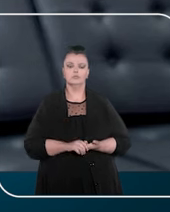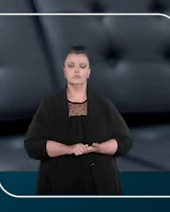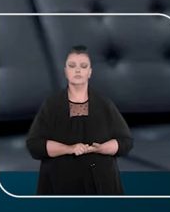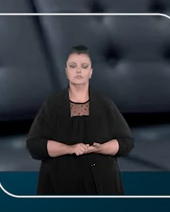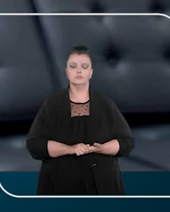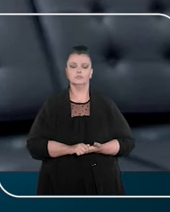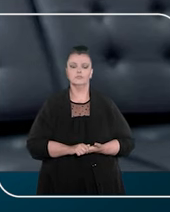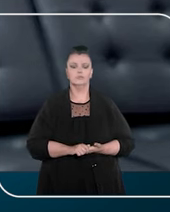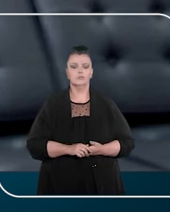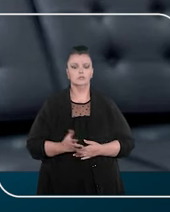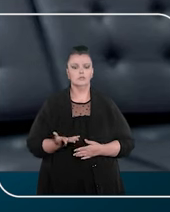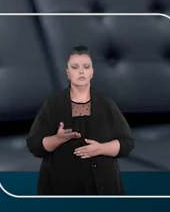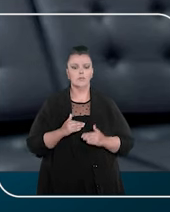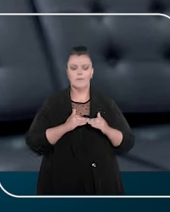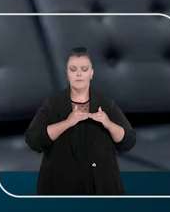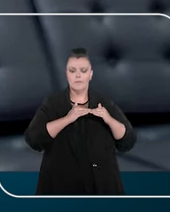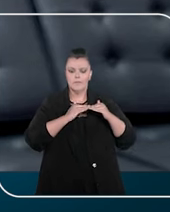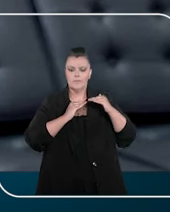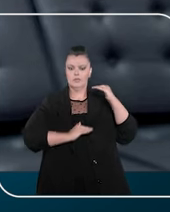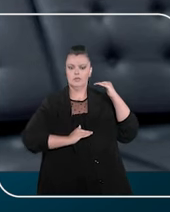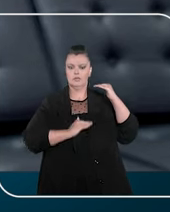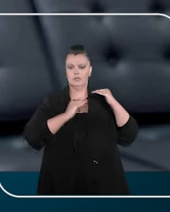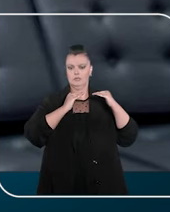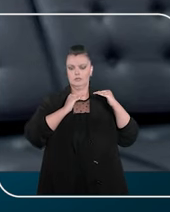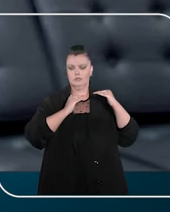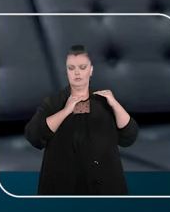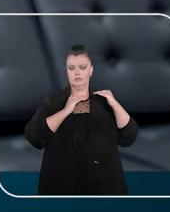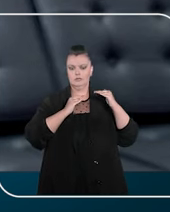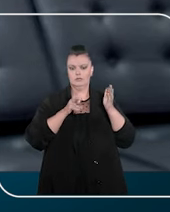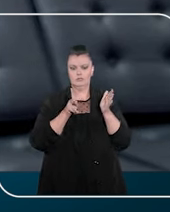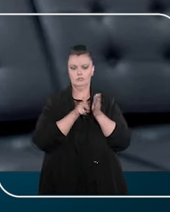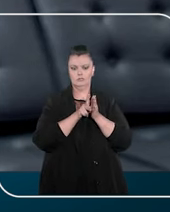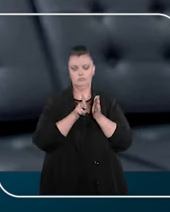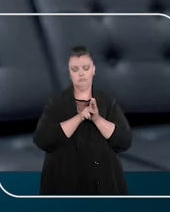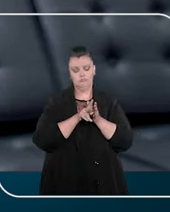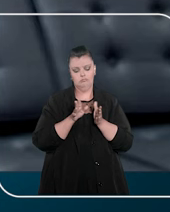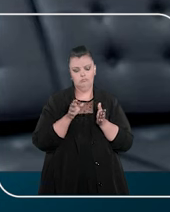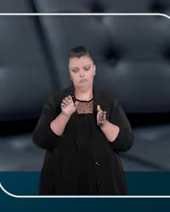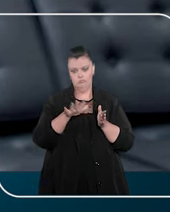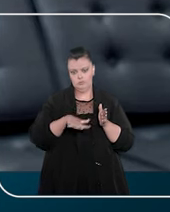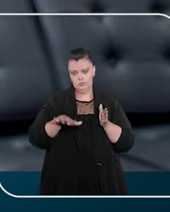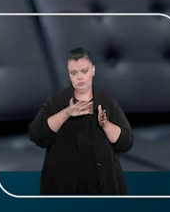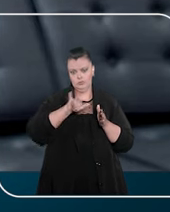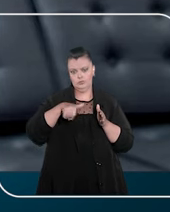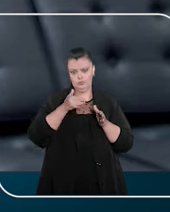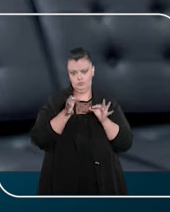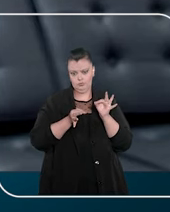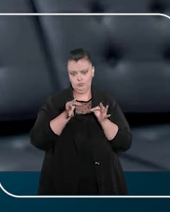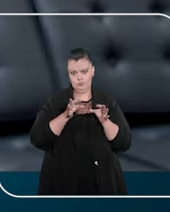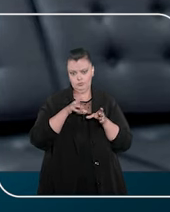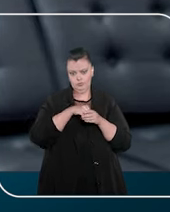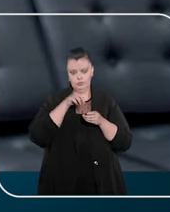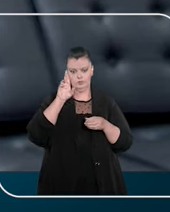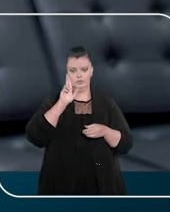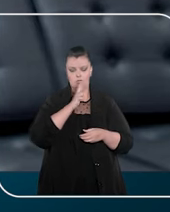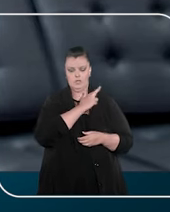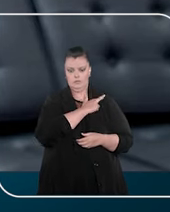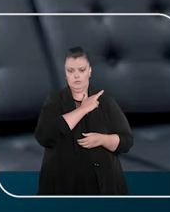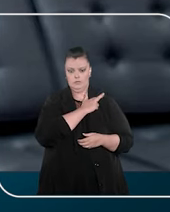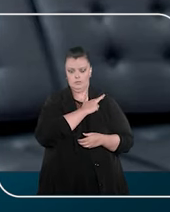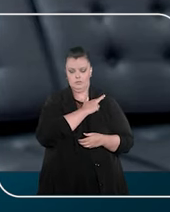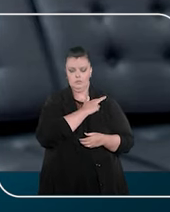uma desigualdade de tratamento dos jurisdicionados. A sorte ou o azar